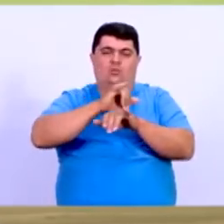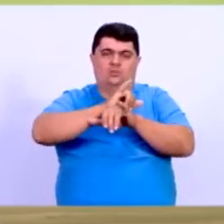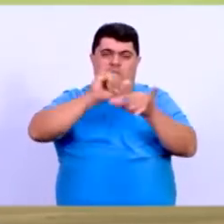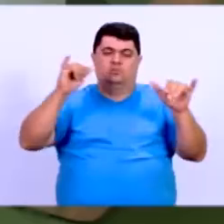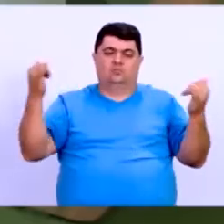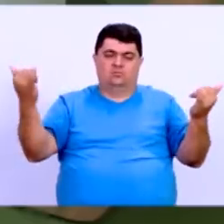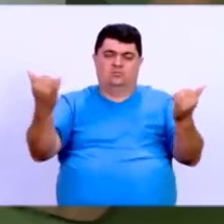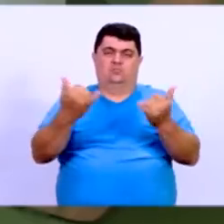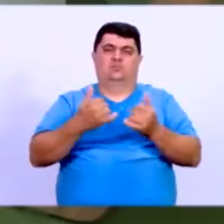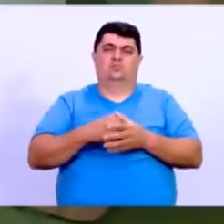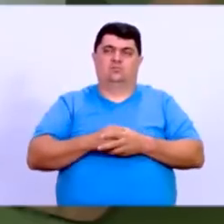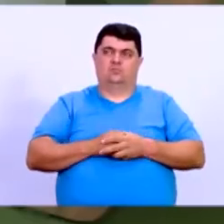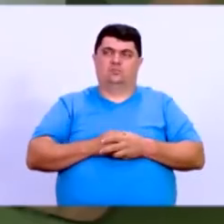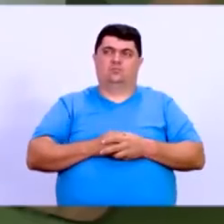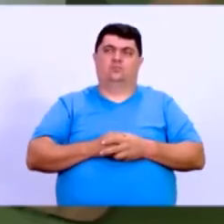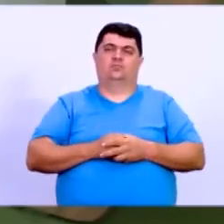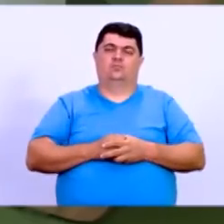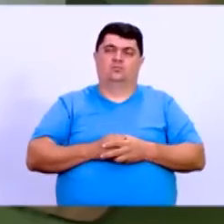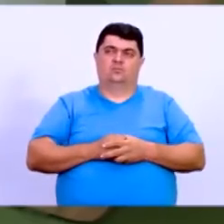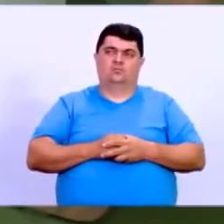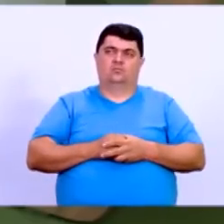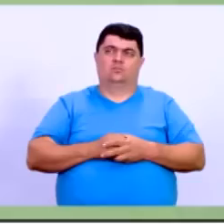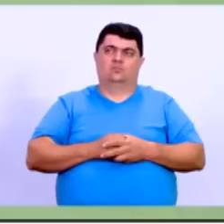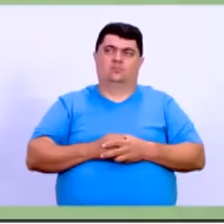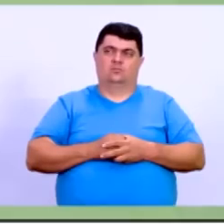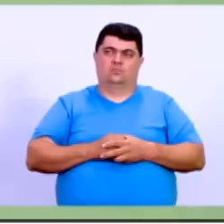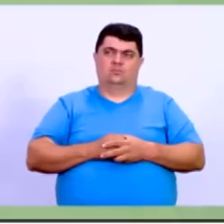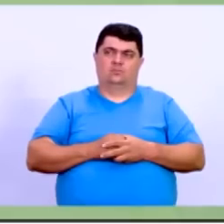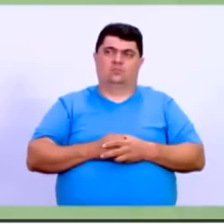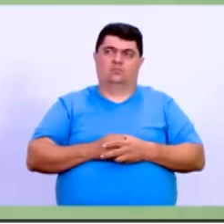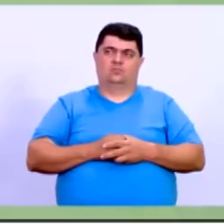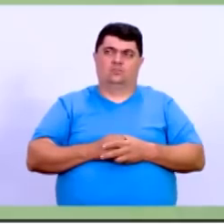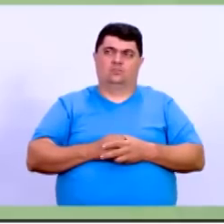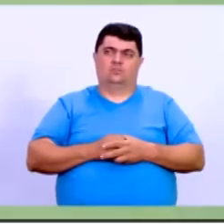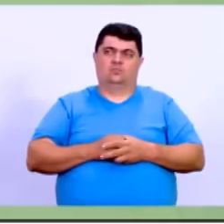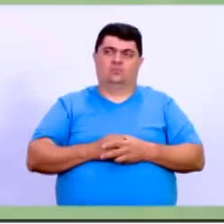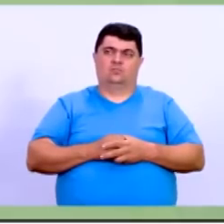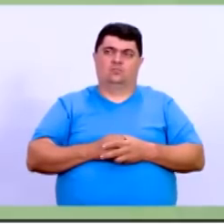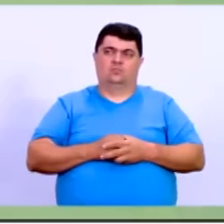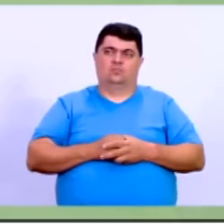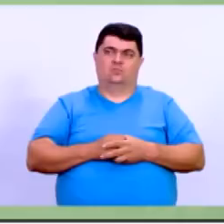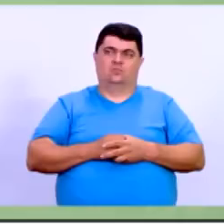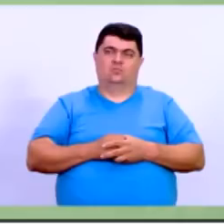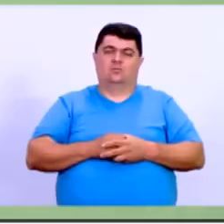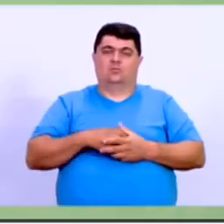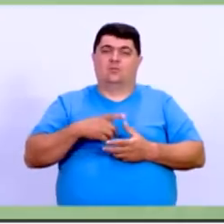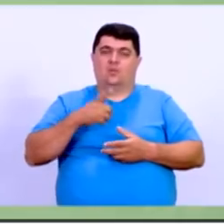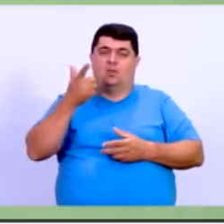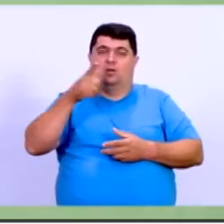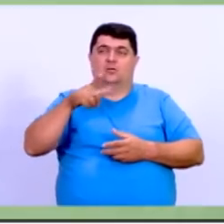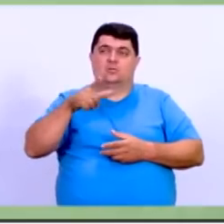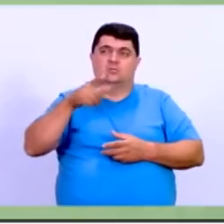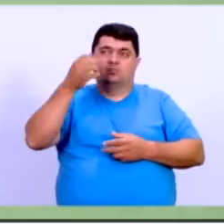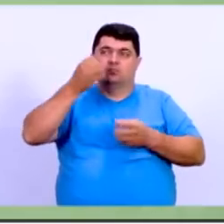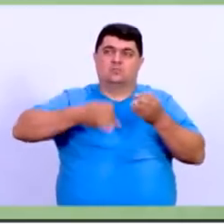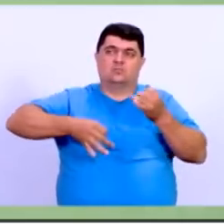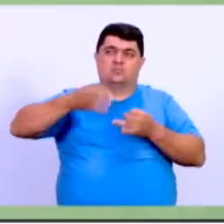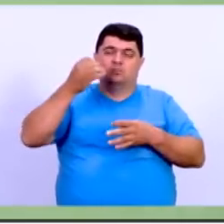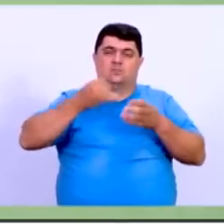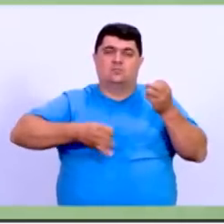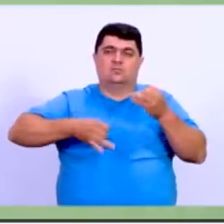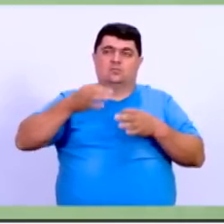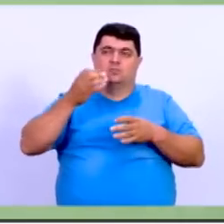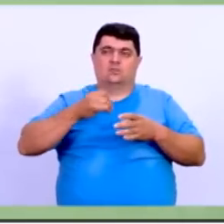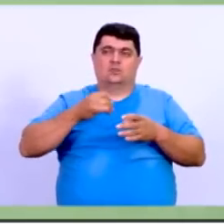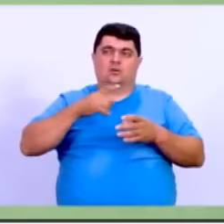vias. Muito bem lembrado, pessoal. Então olha só, vamos trabalhar aqui, pessoal. Eu quero reforçar com vocês aqui essa